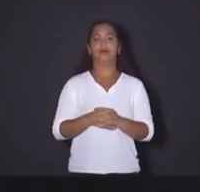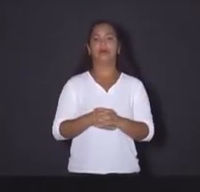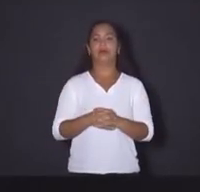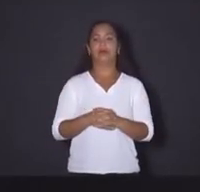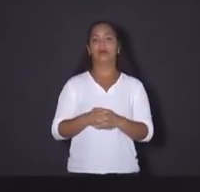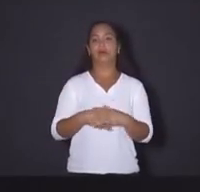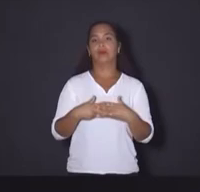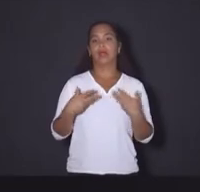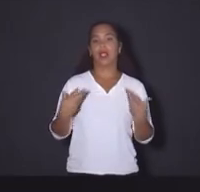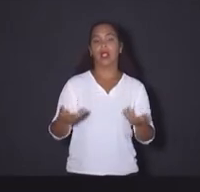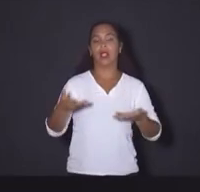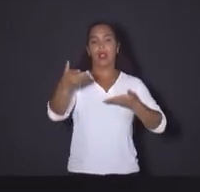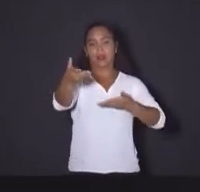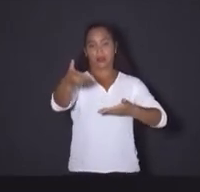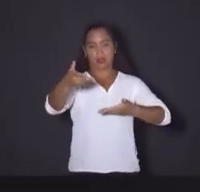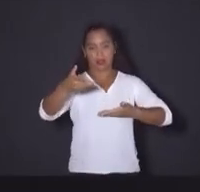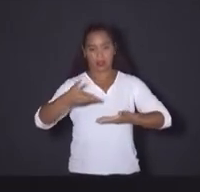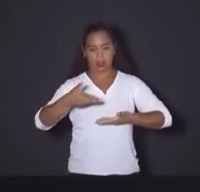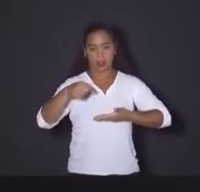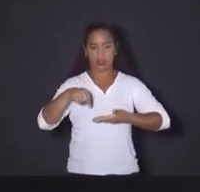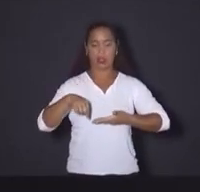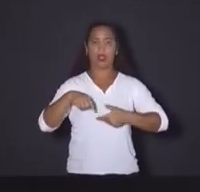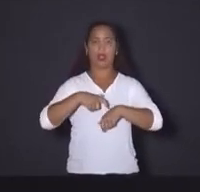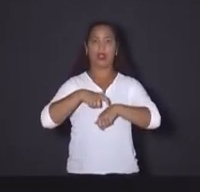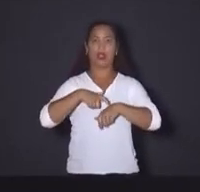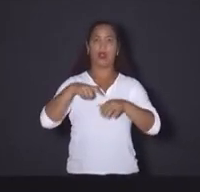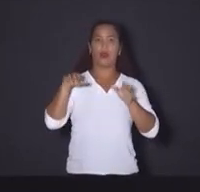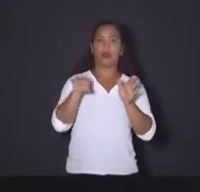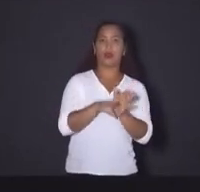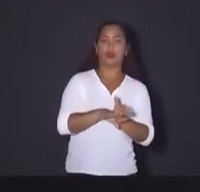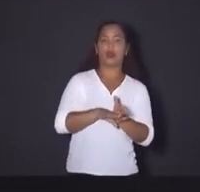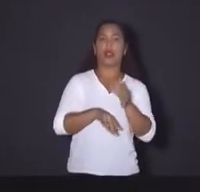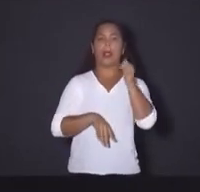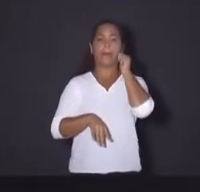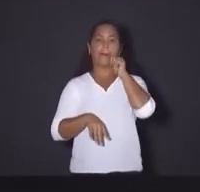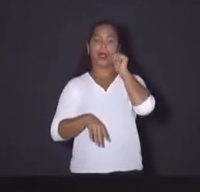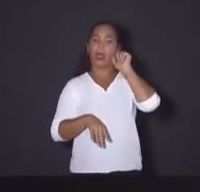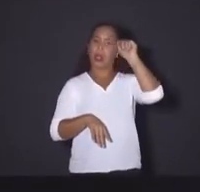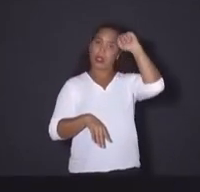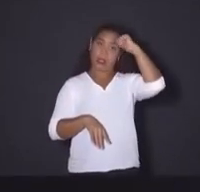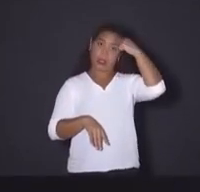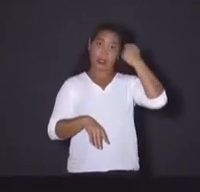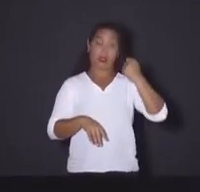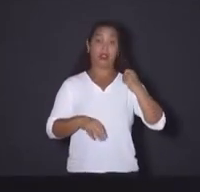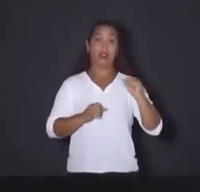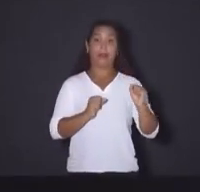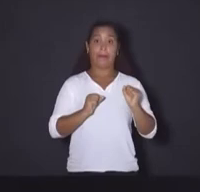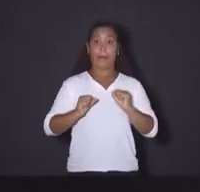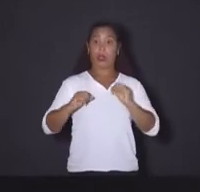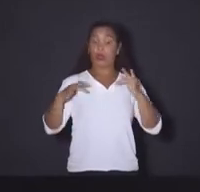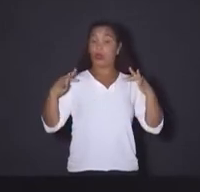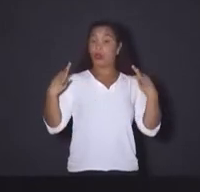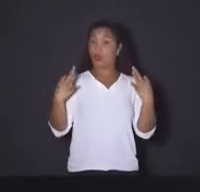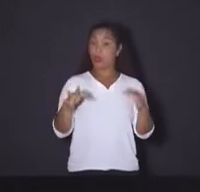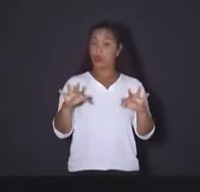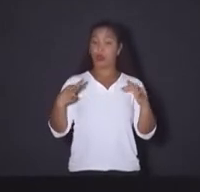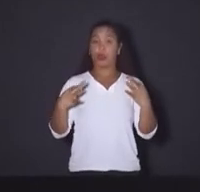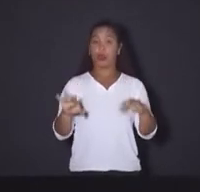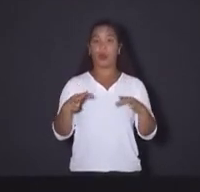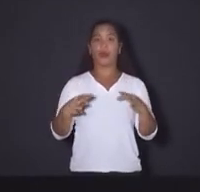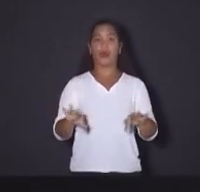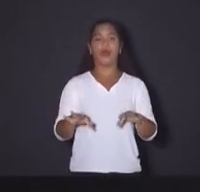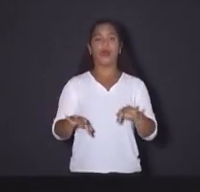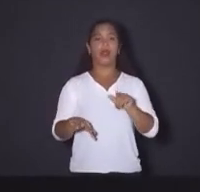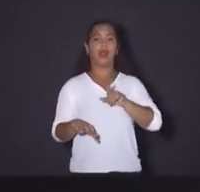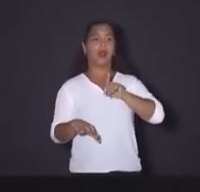na recepção quando você chega, seja quando entende que a mulher negra ela tem capacidade de sentir mais dor do que a mulher branca. E lá